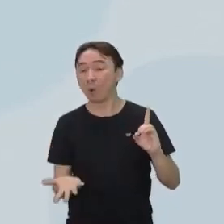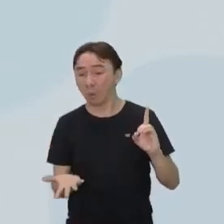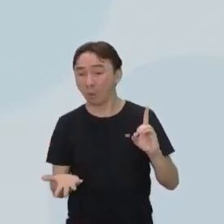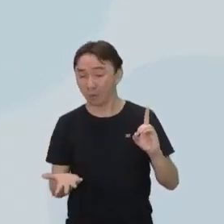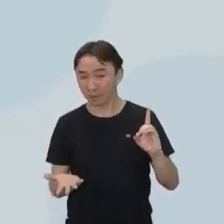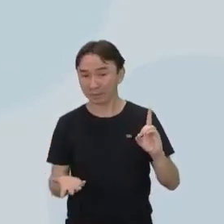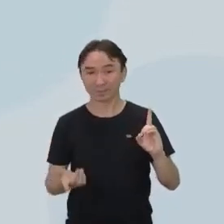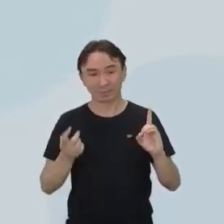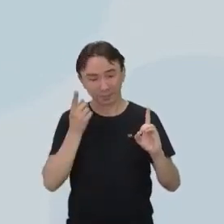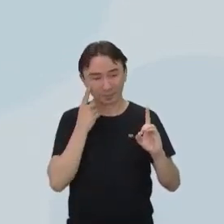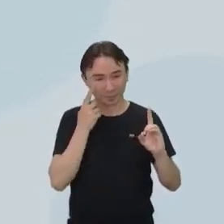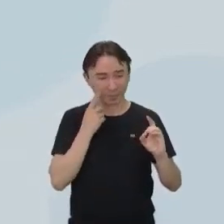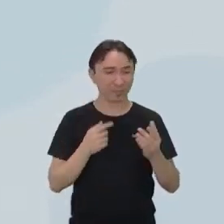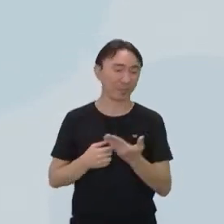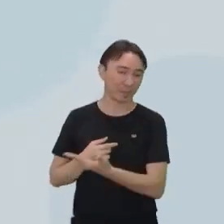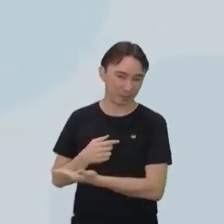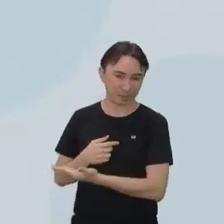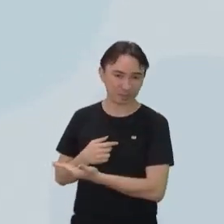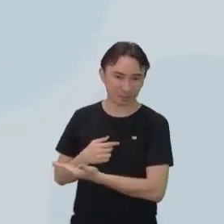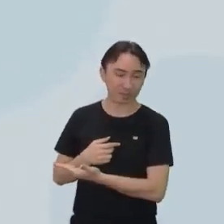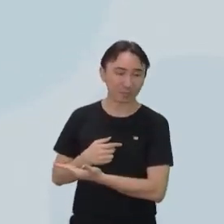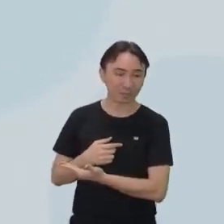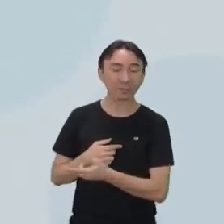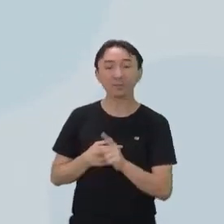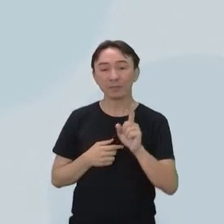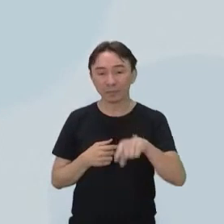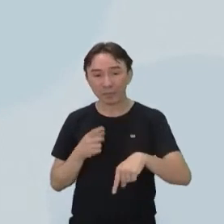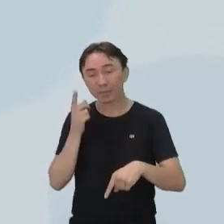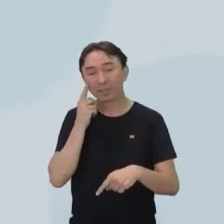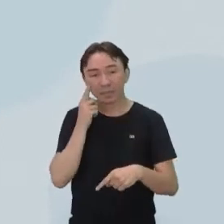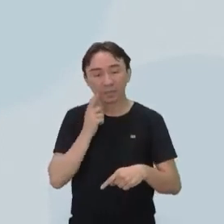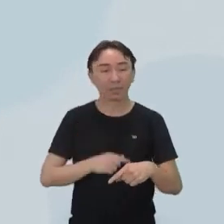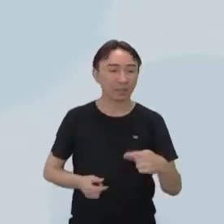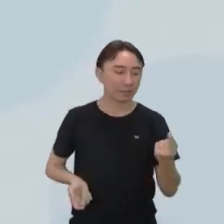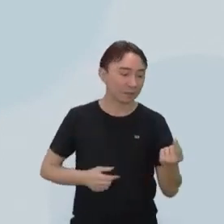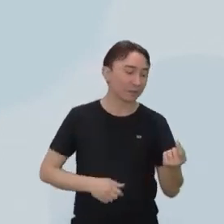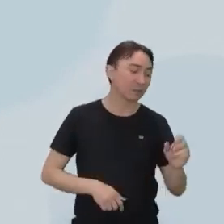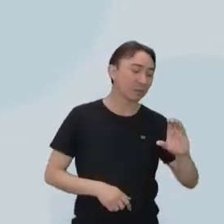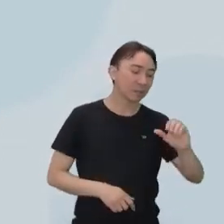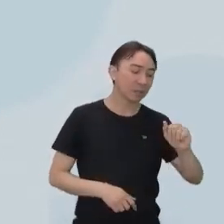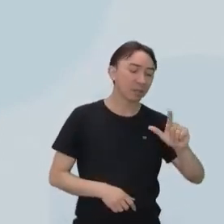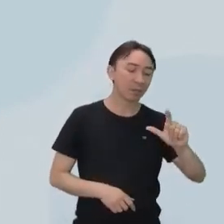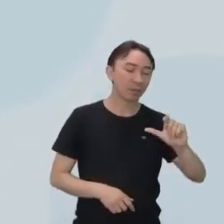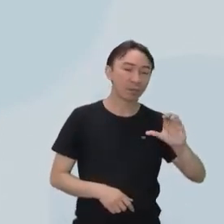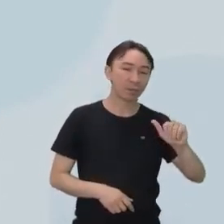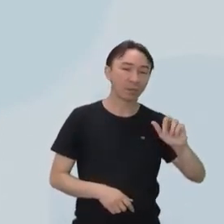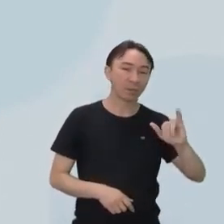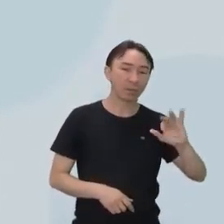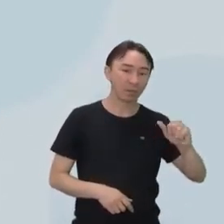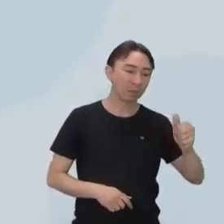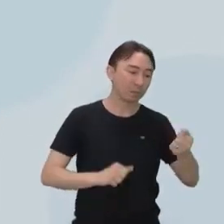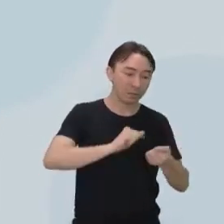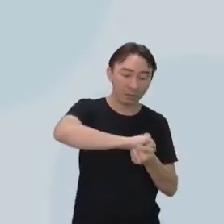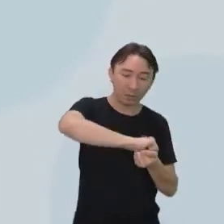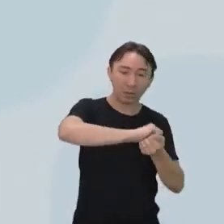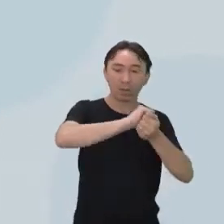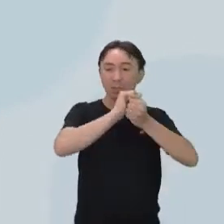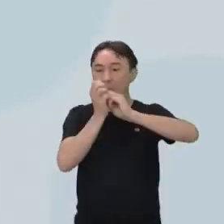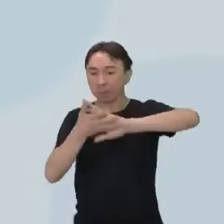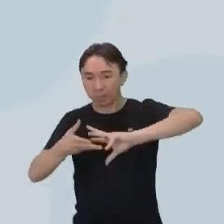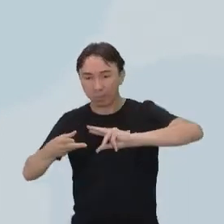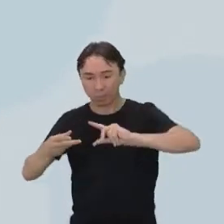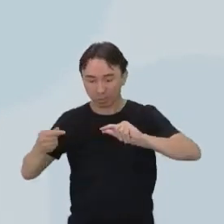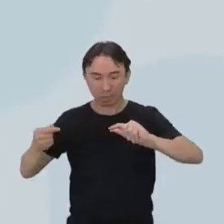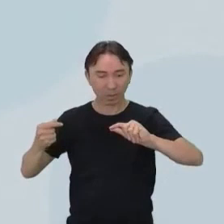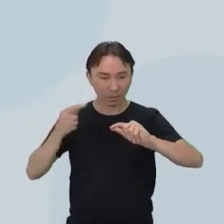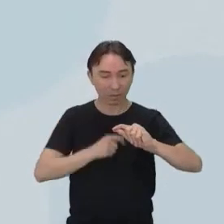aqui, que é um processo industrial da transformação do calcário em cal e gás carbônico. Então,